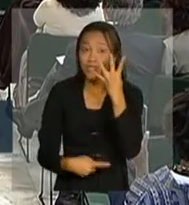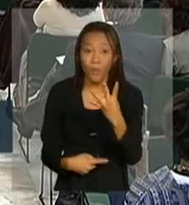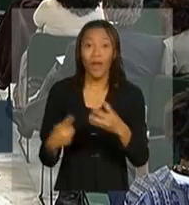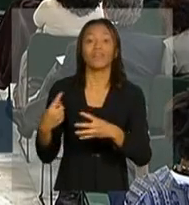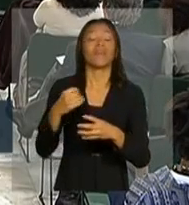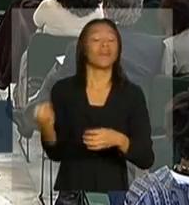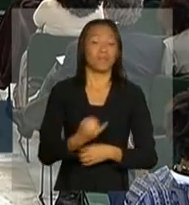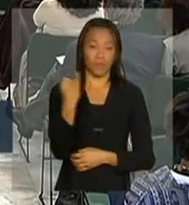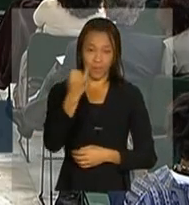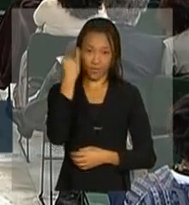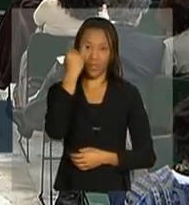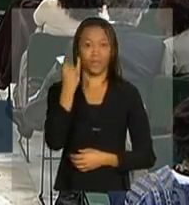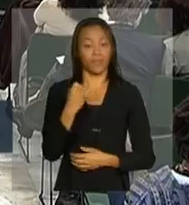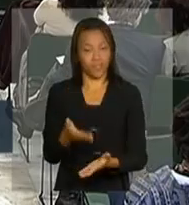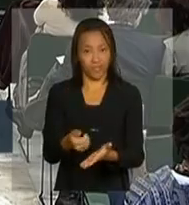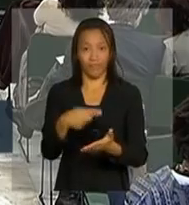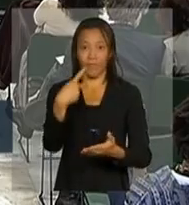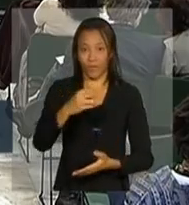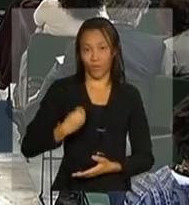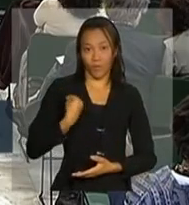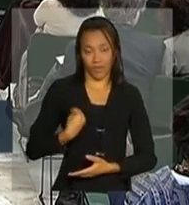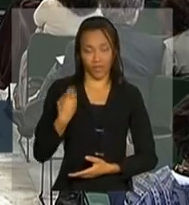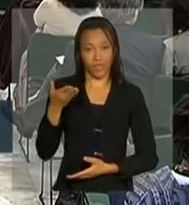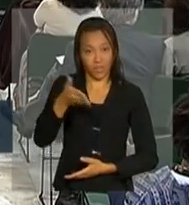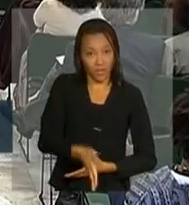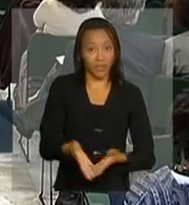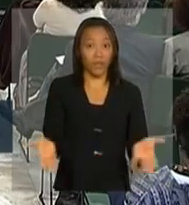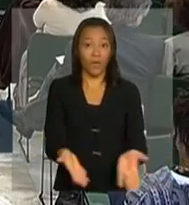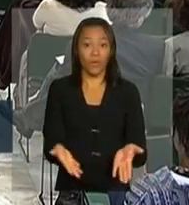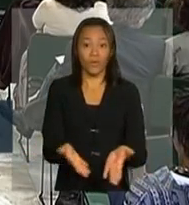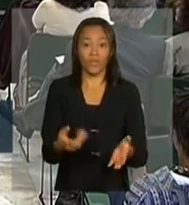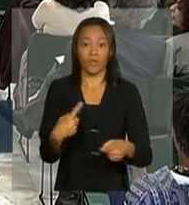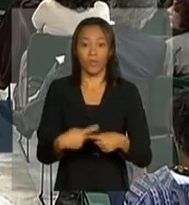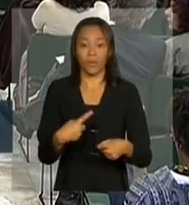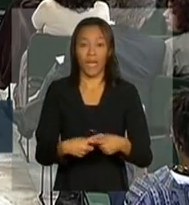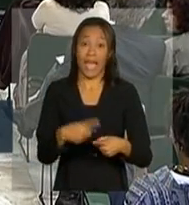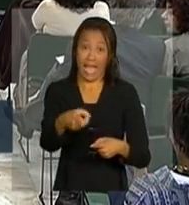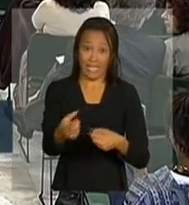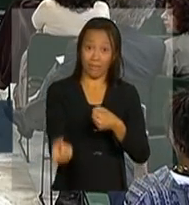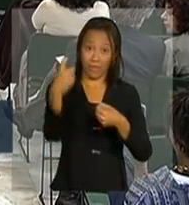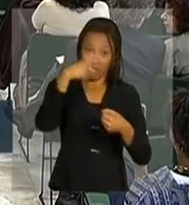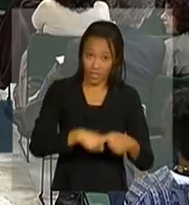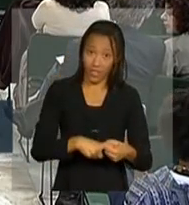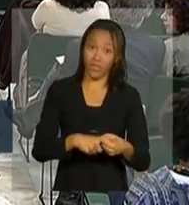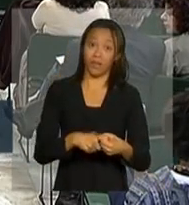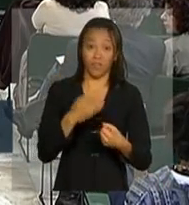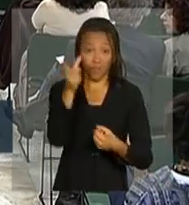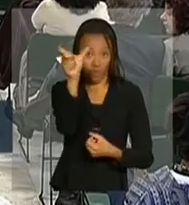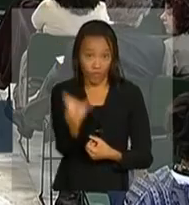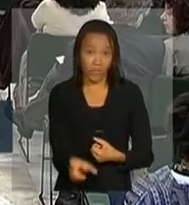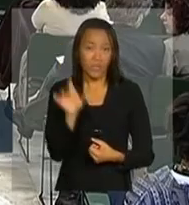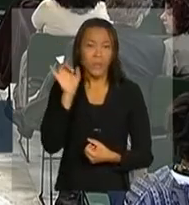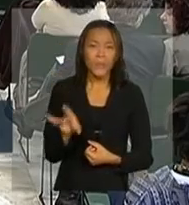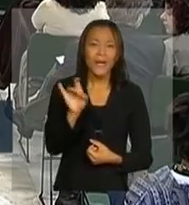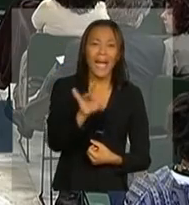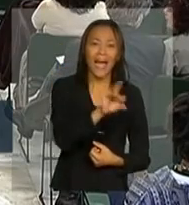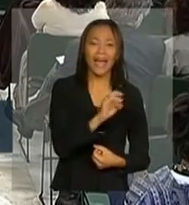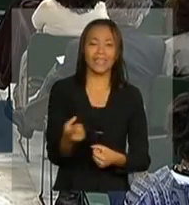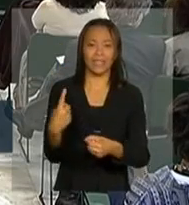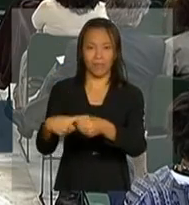nós auspiciosa a sua presença aqui hoje, porque essa parceria com a senhora, essa parceria com cada um dos